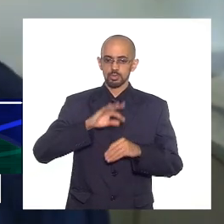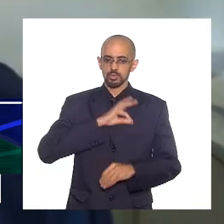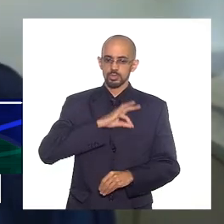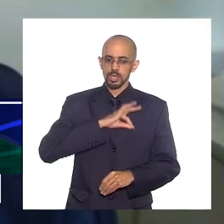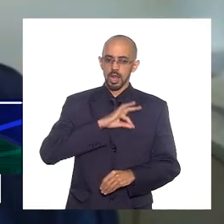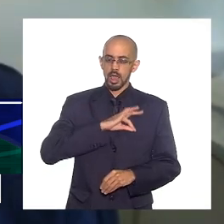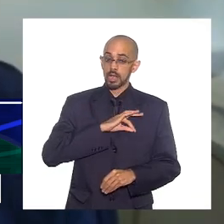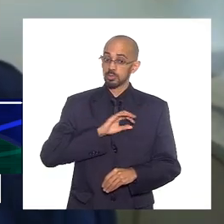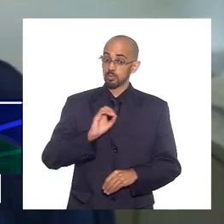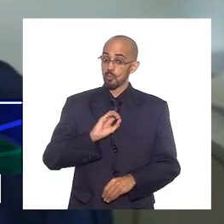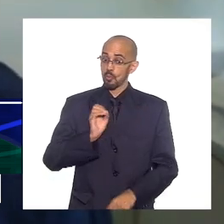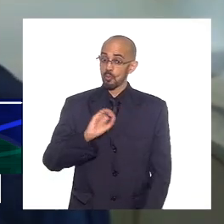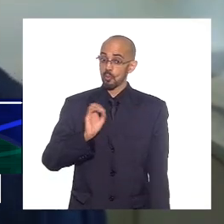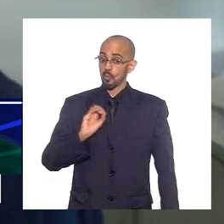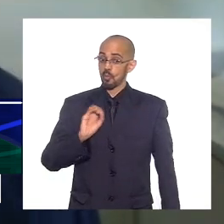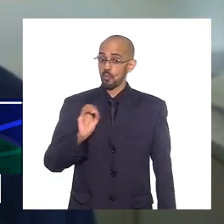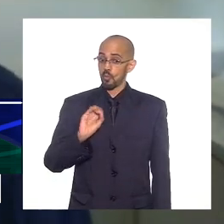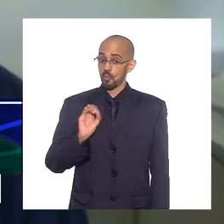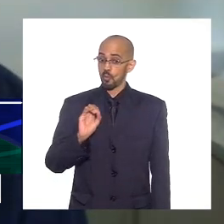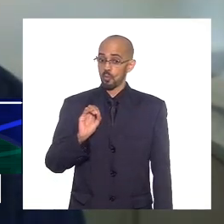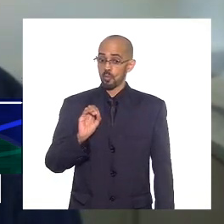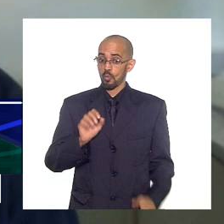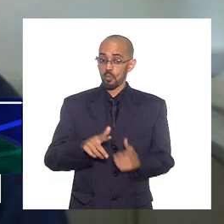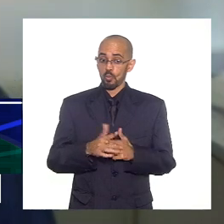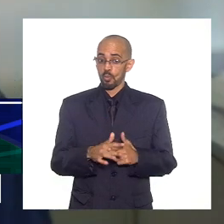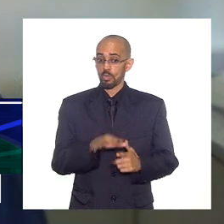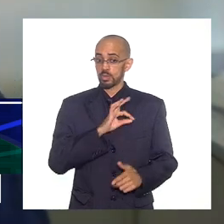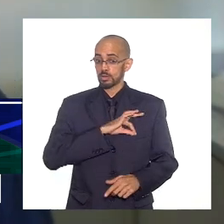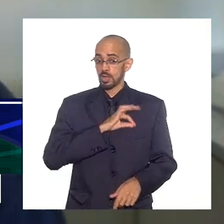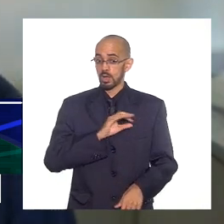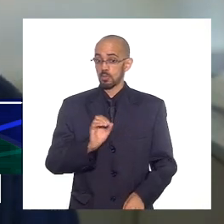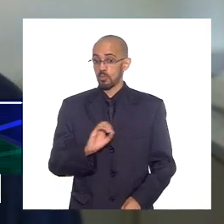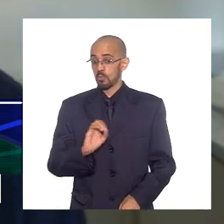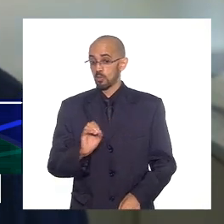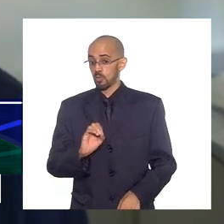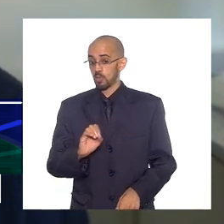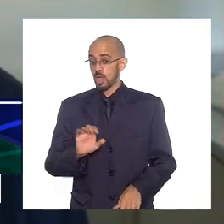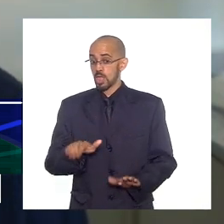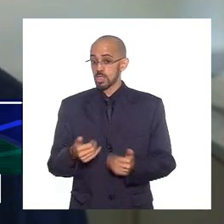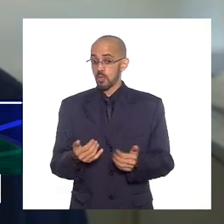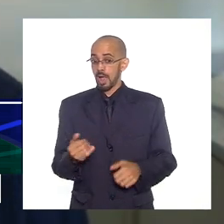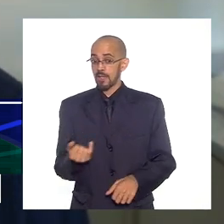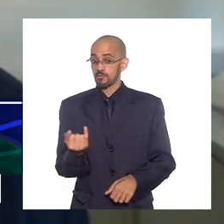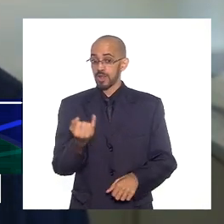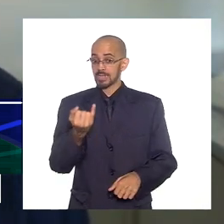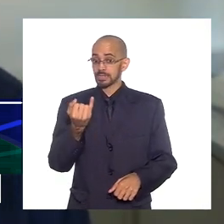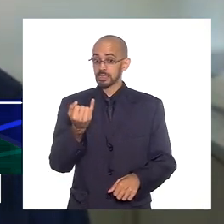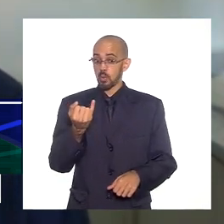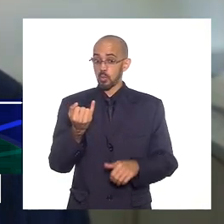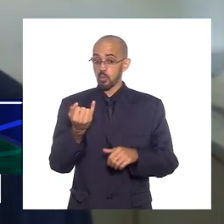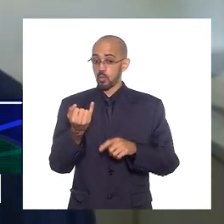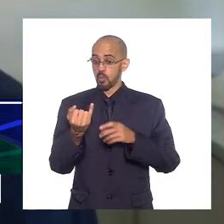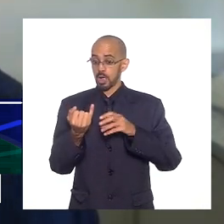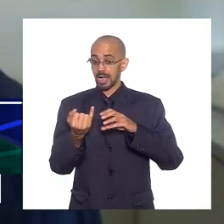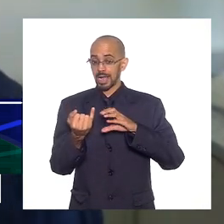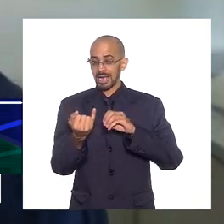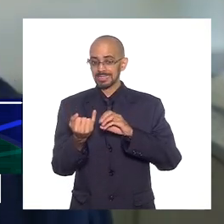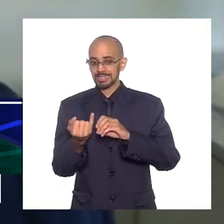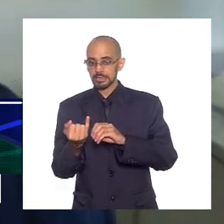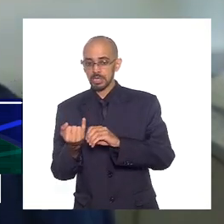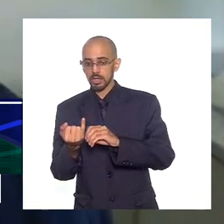7 anos sem reposição salarial. Então, a inflação comeu o salário. E